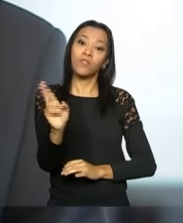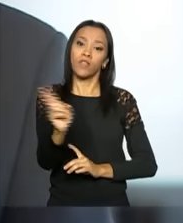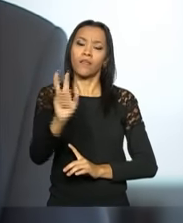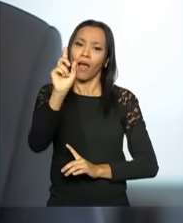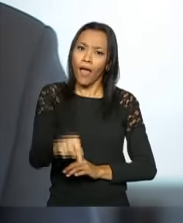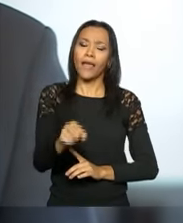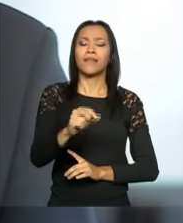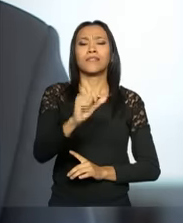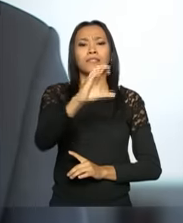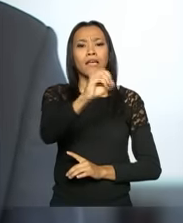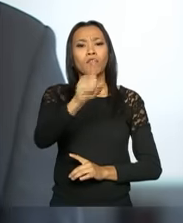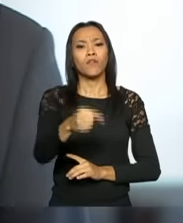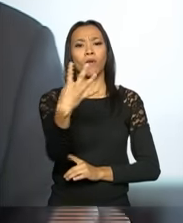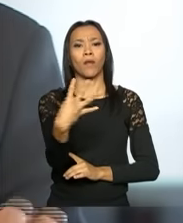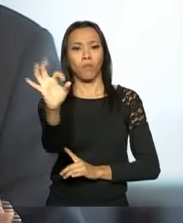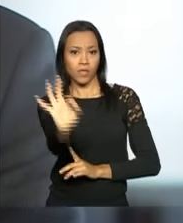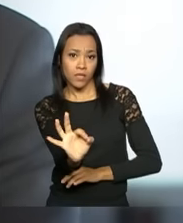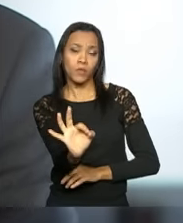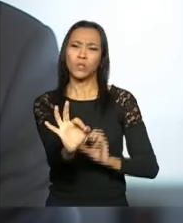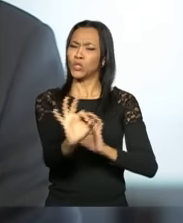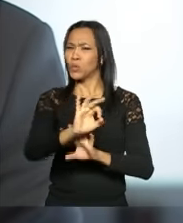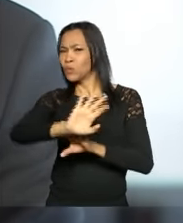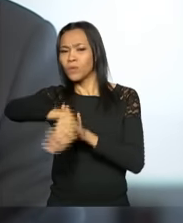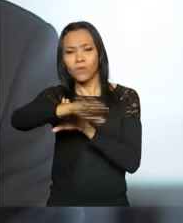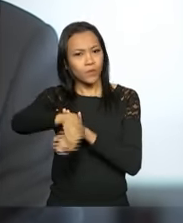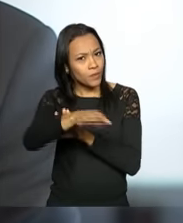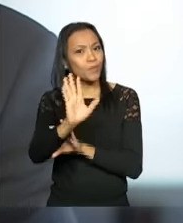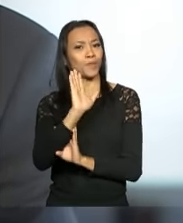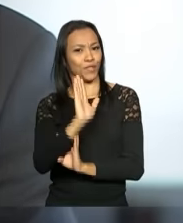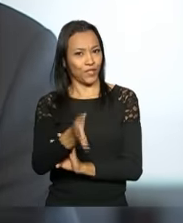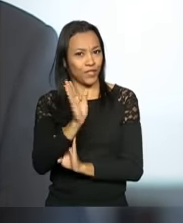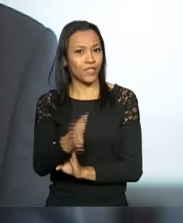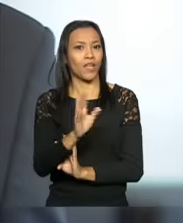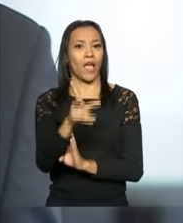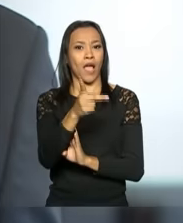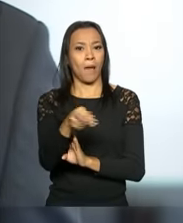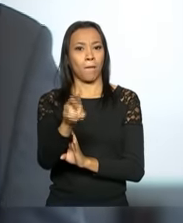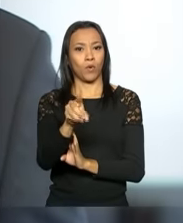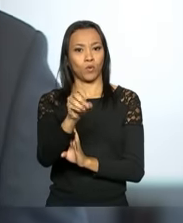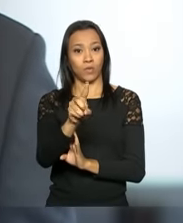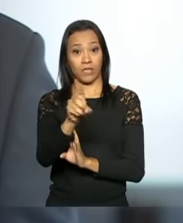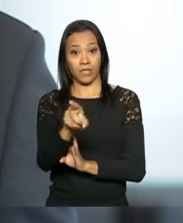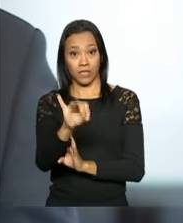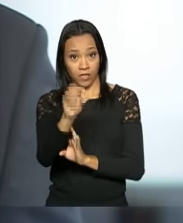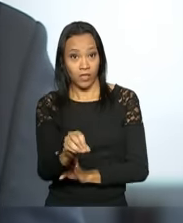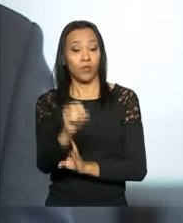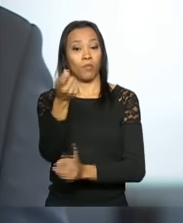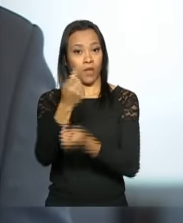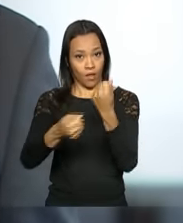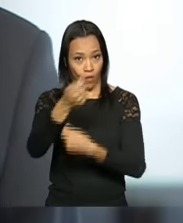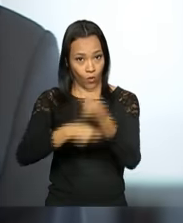a 0,44% de tudo que é previsto para ser produzido pelo economia brasileira em